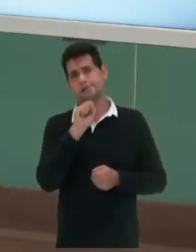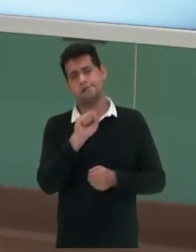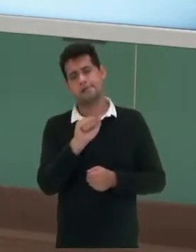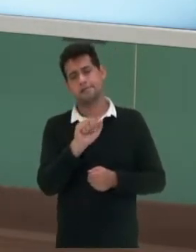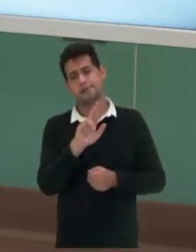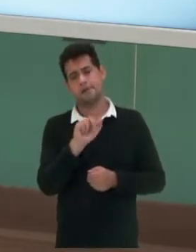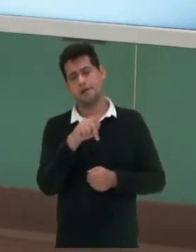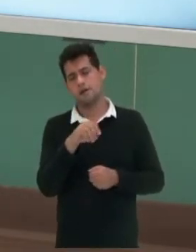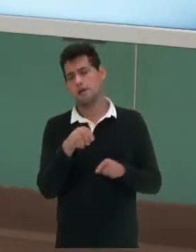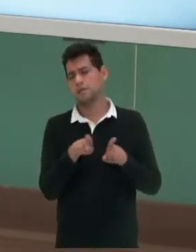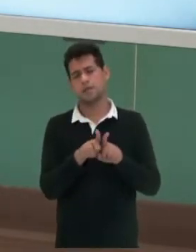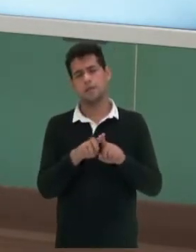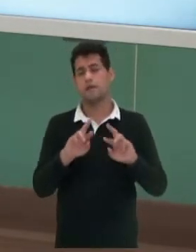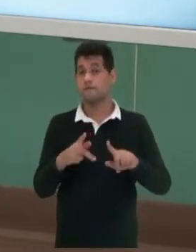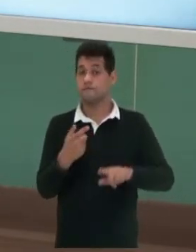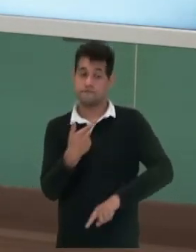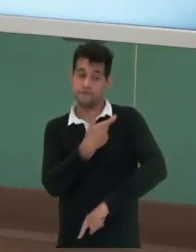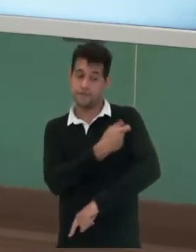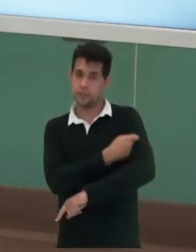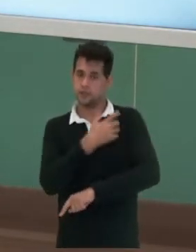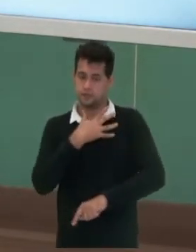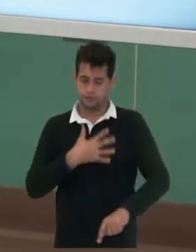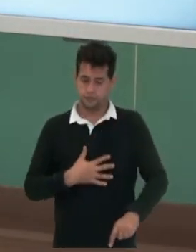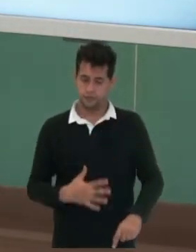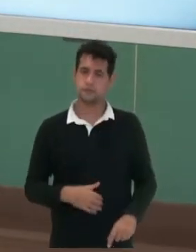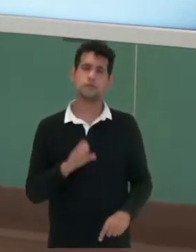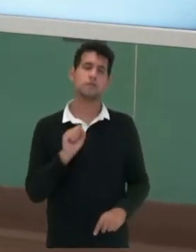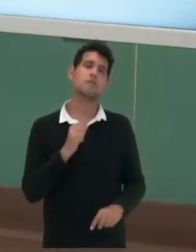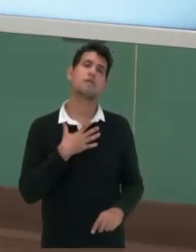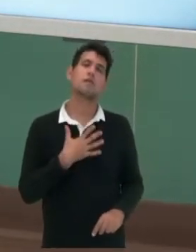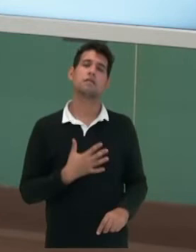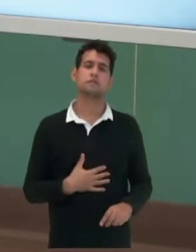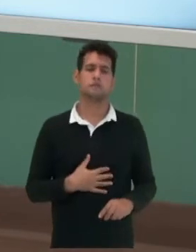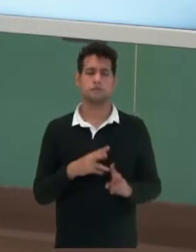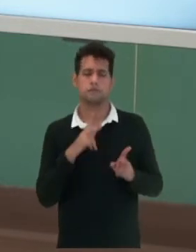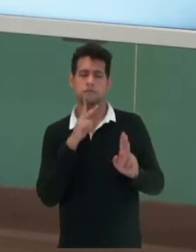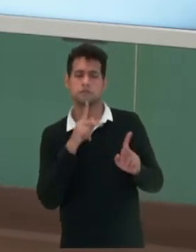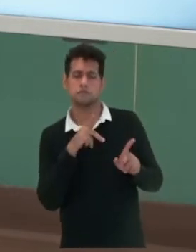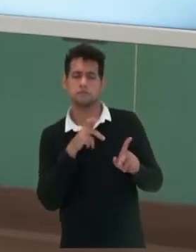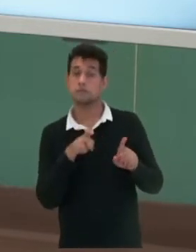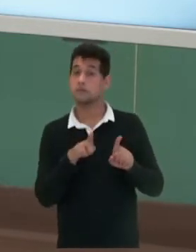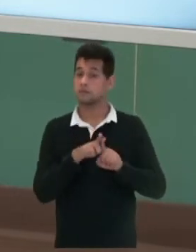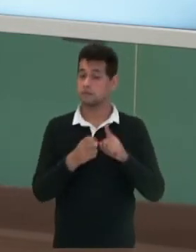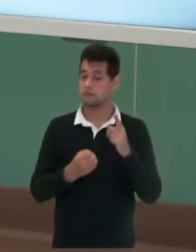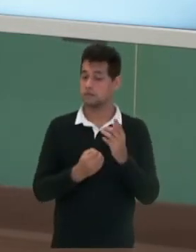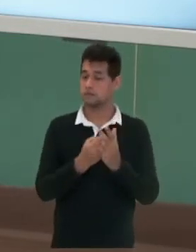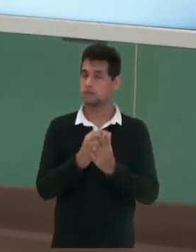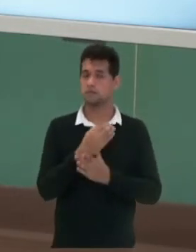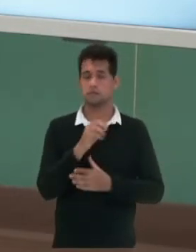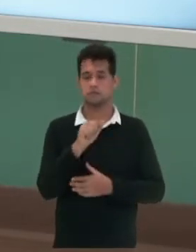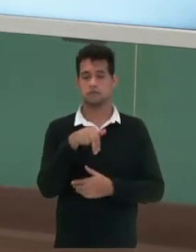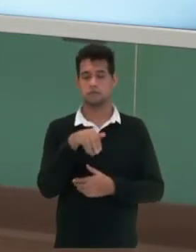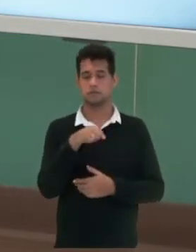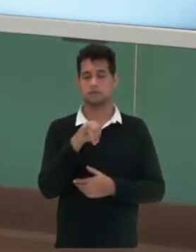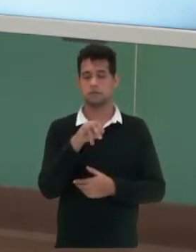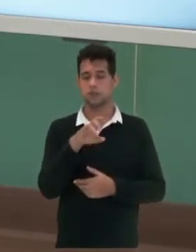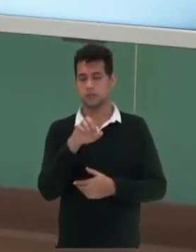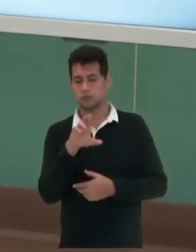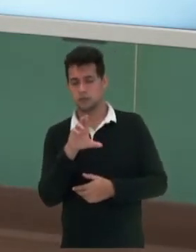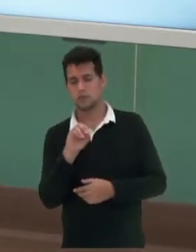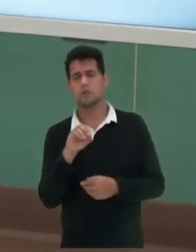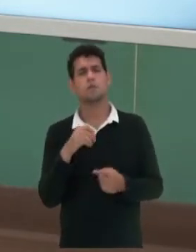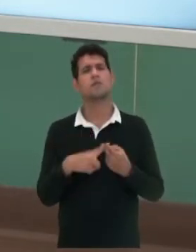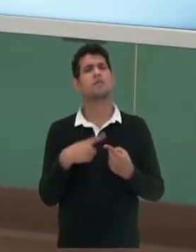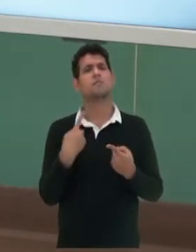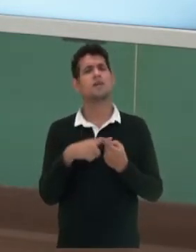rubéola, eles injetam esse vírus no nosso corpo, o nosso corpo reconhece, produz um anticorpo contra, mas por que